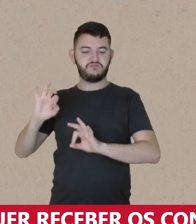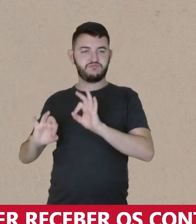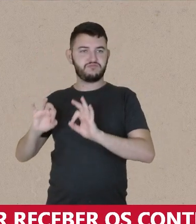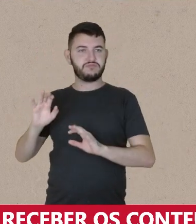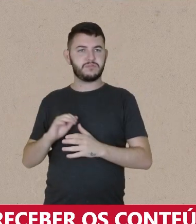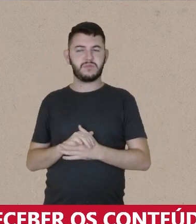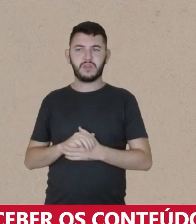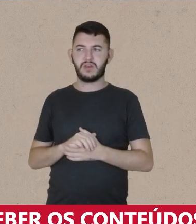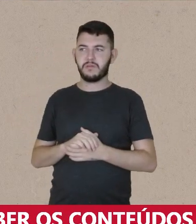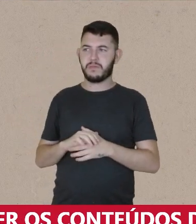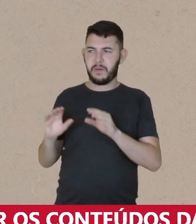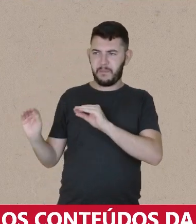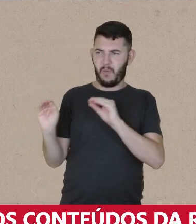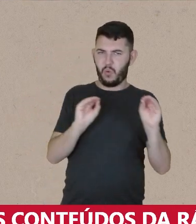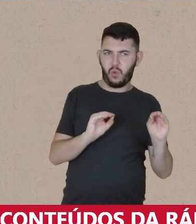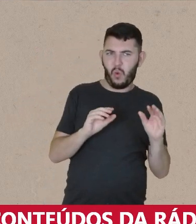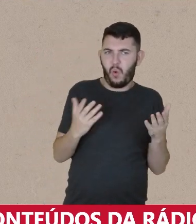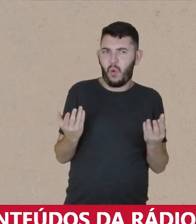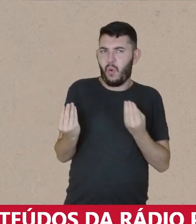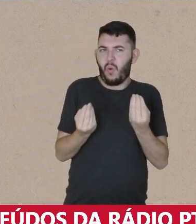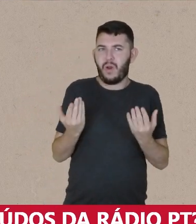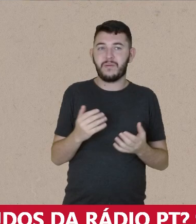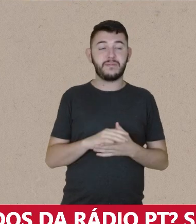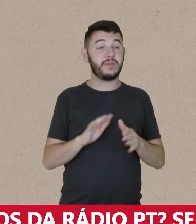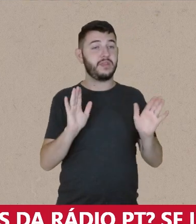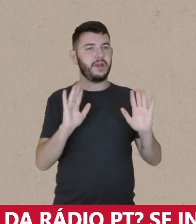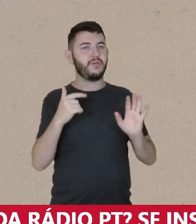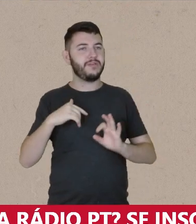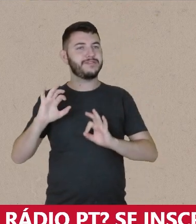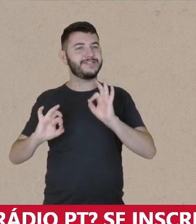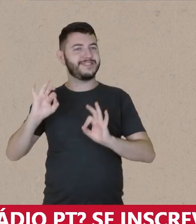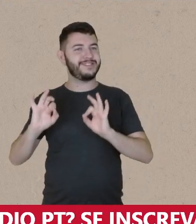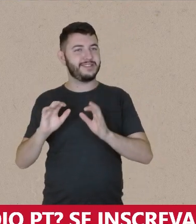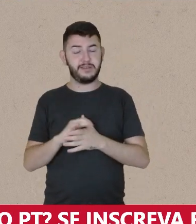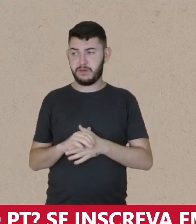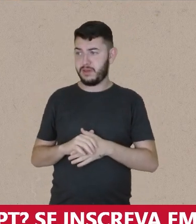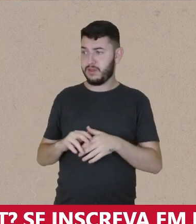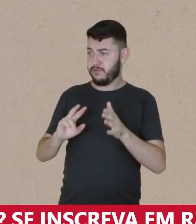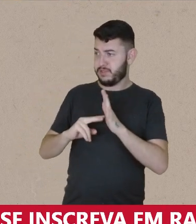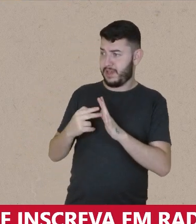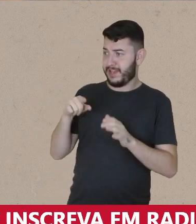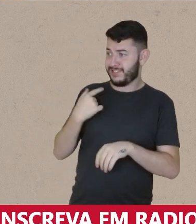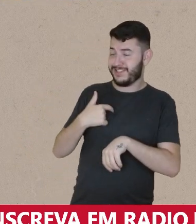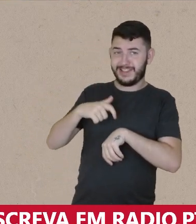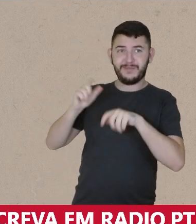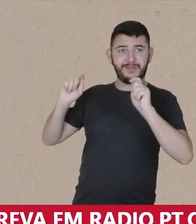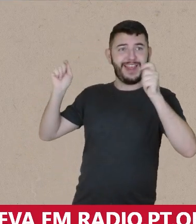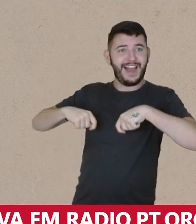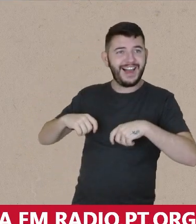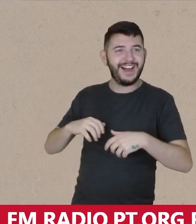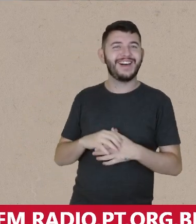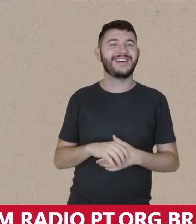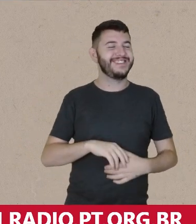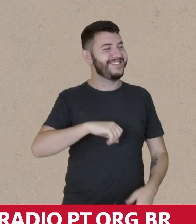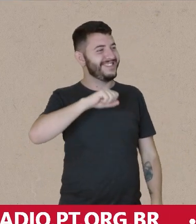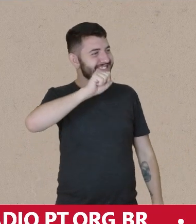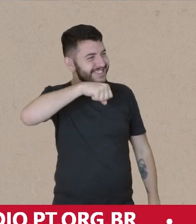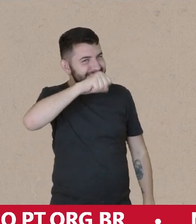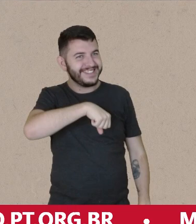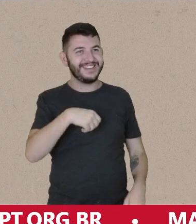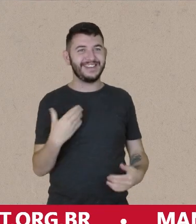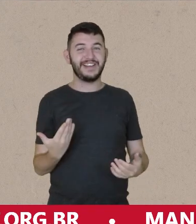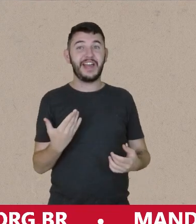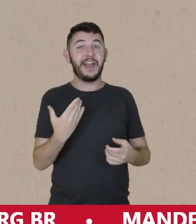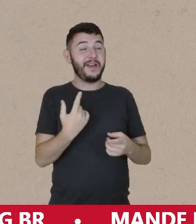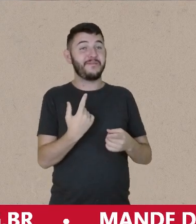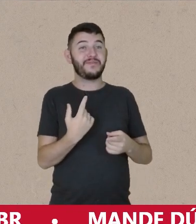Já adiantei o compromisso. Então a gente está com tempo. Então tá ótimo. Todo o tempo. Então vamos fazer o